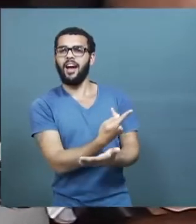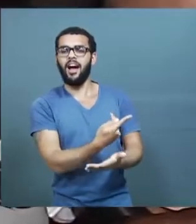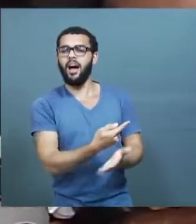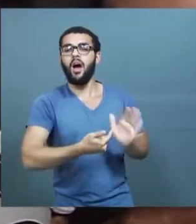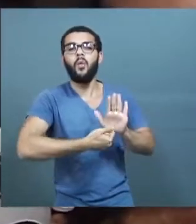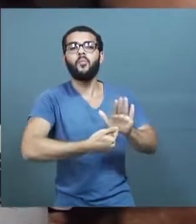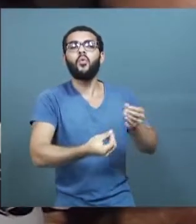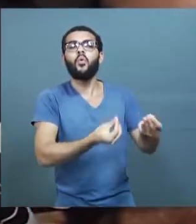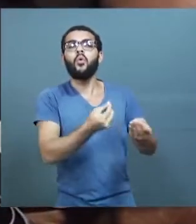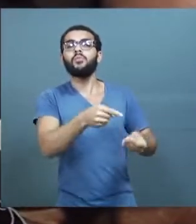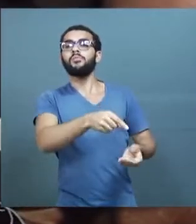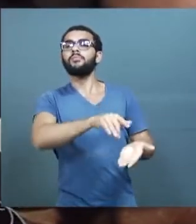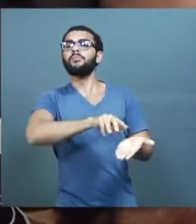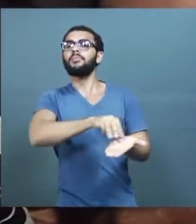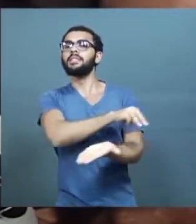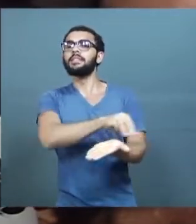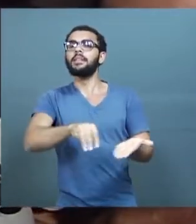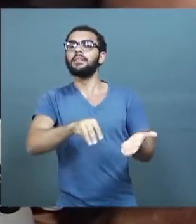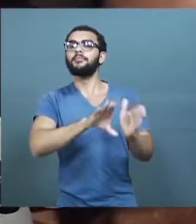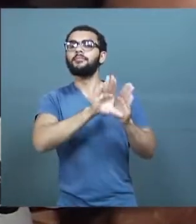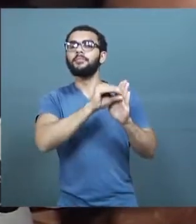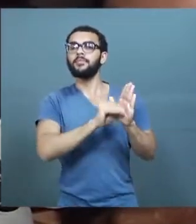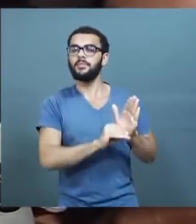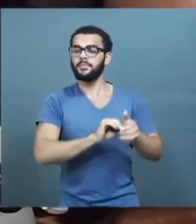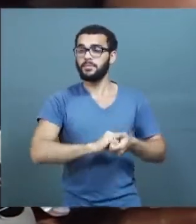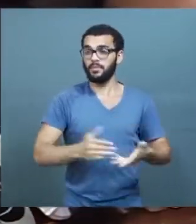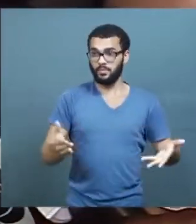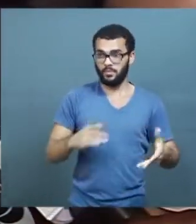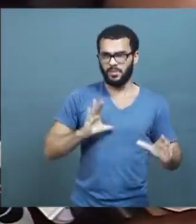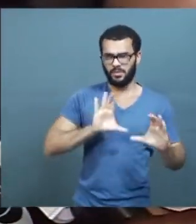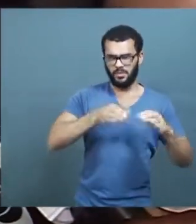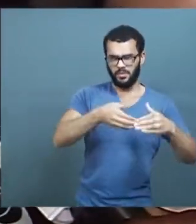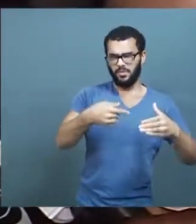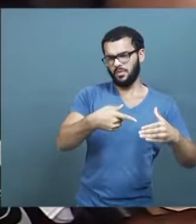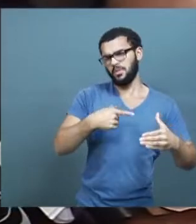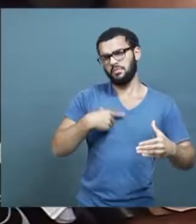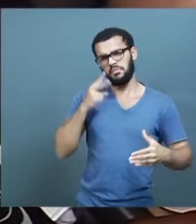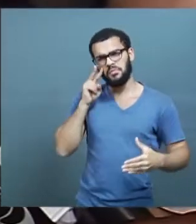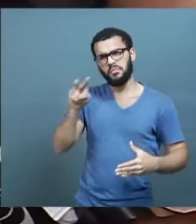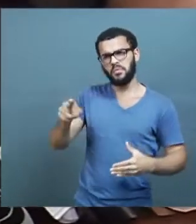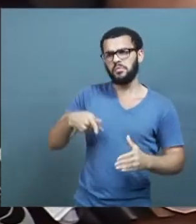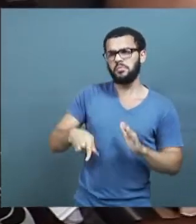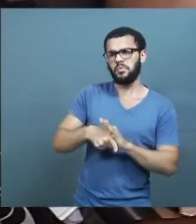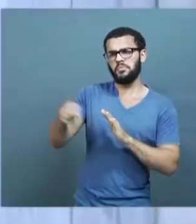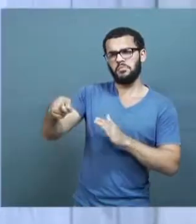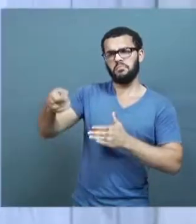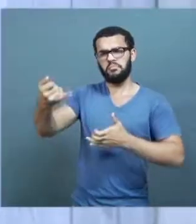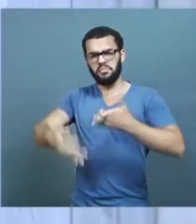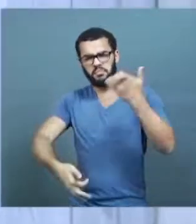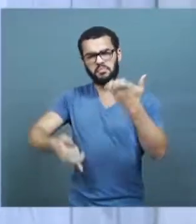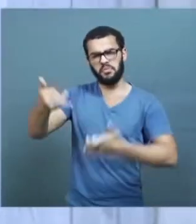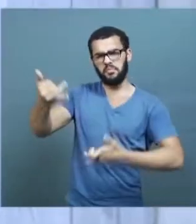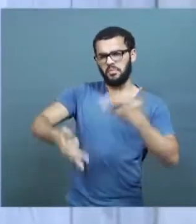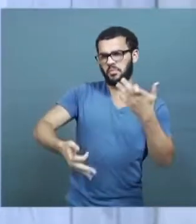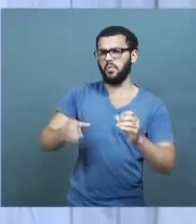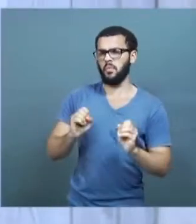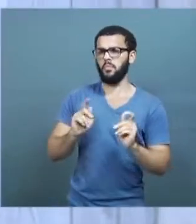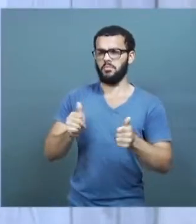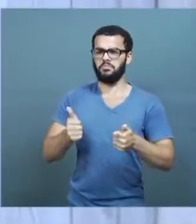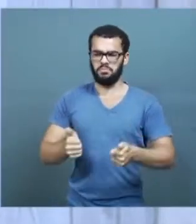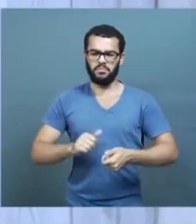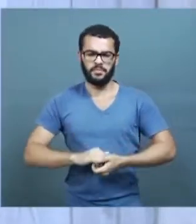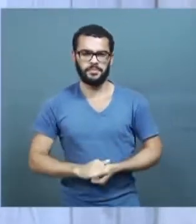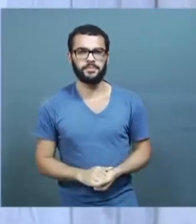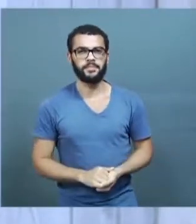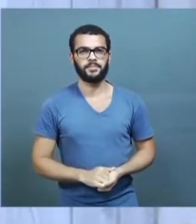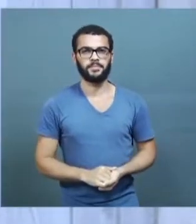Comissão de Constituição e Justiça se encontra satisfeita com as informações prestadas pelo ministro Sérgio Moro. O JU